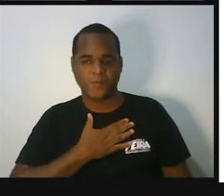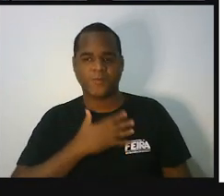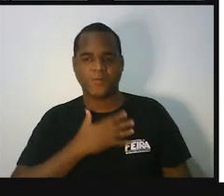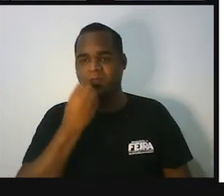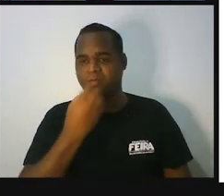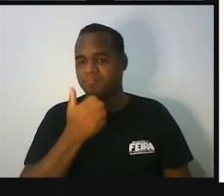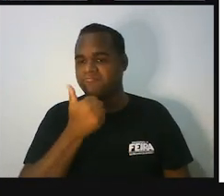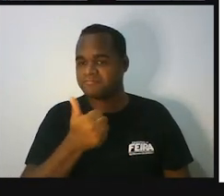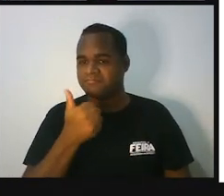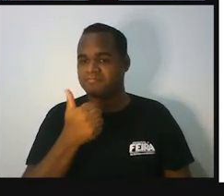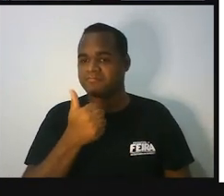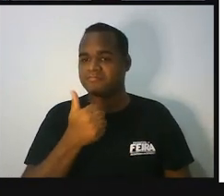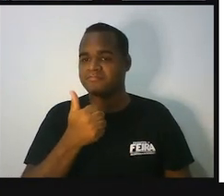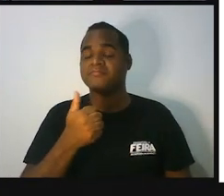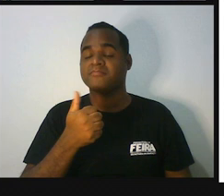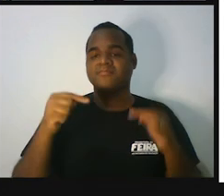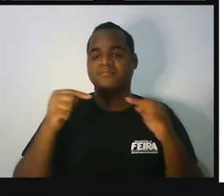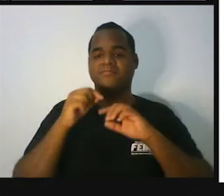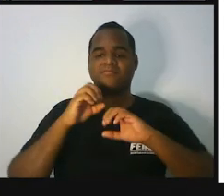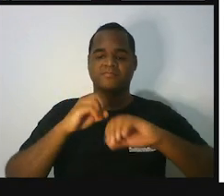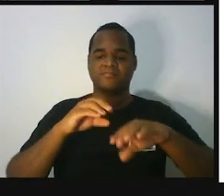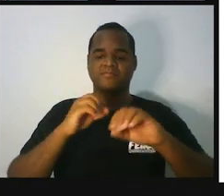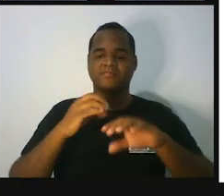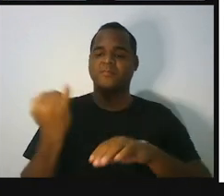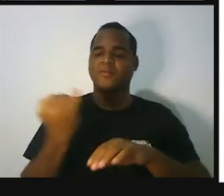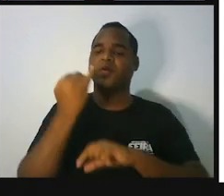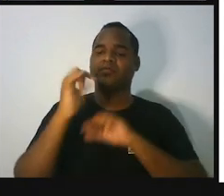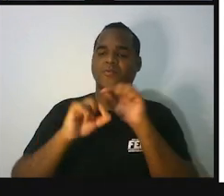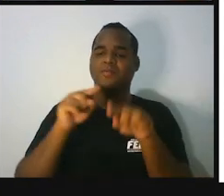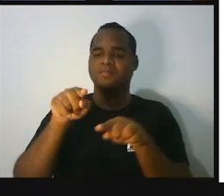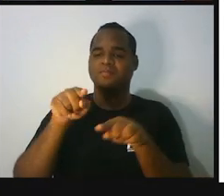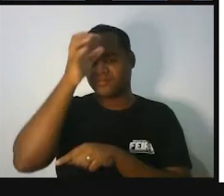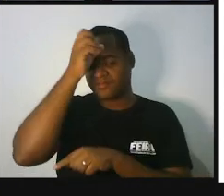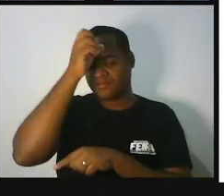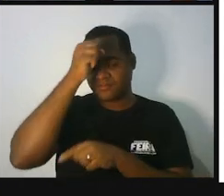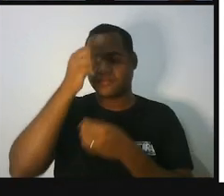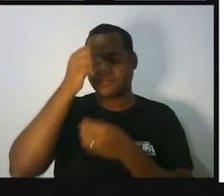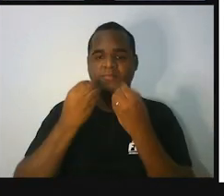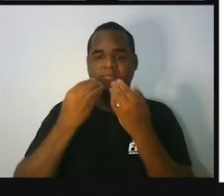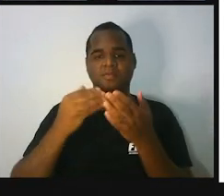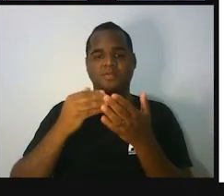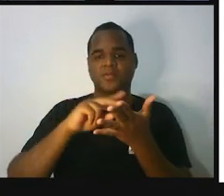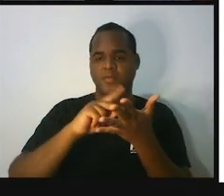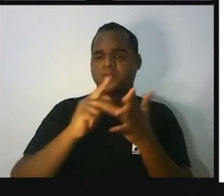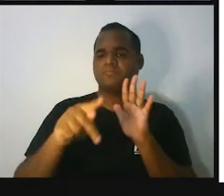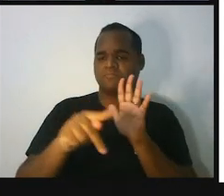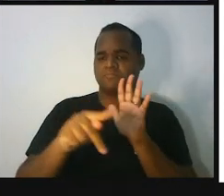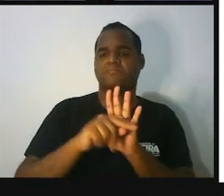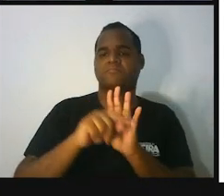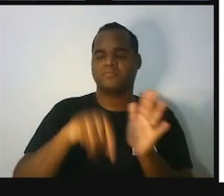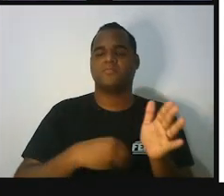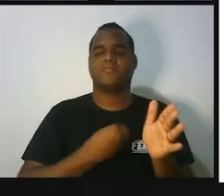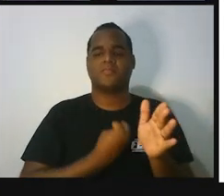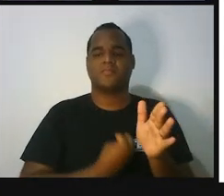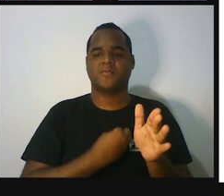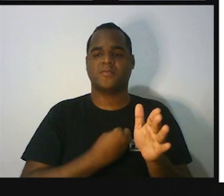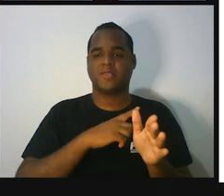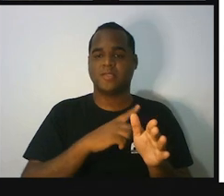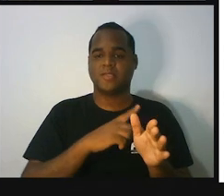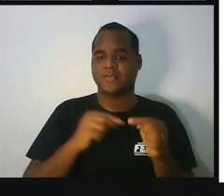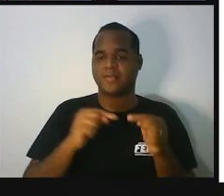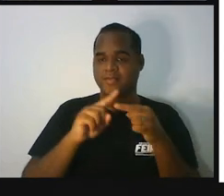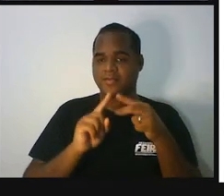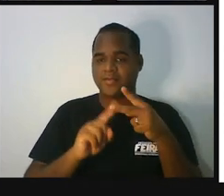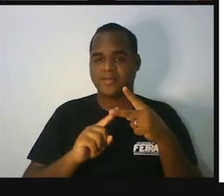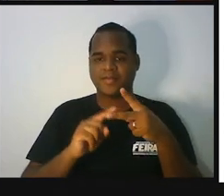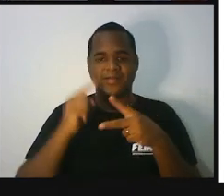bastante, né? E essa aula, o que foi importante para a gente aprender é que a geometria faz parte da natureza. Olha o caso das